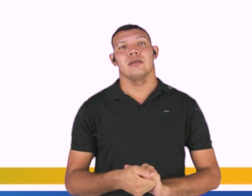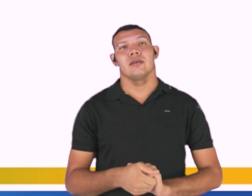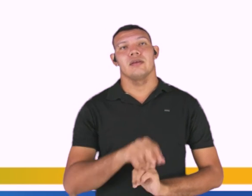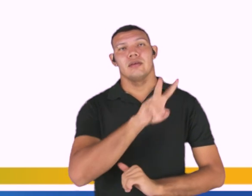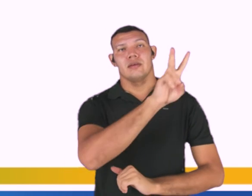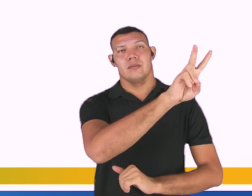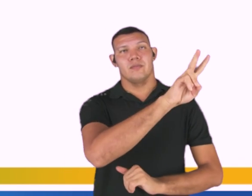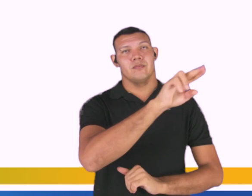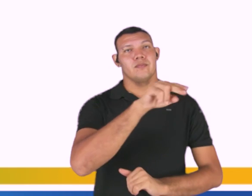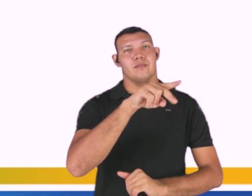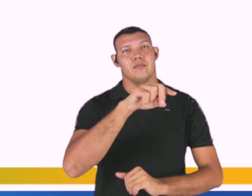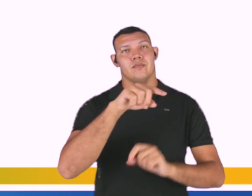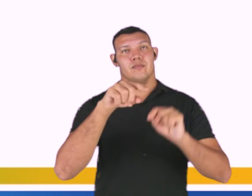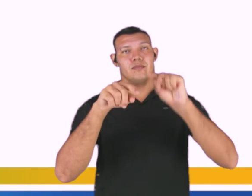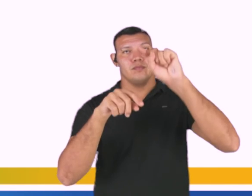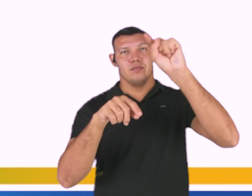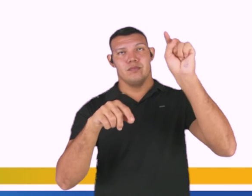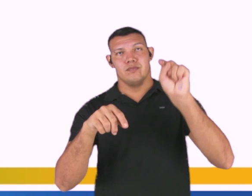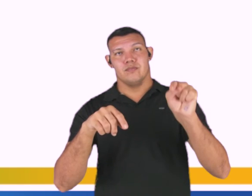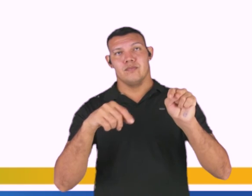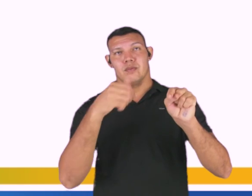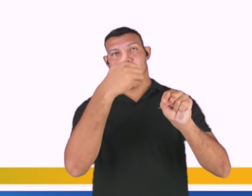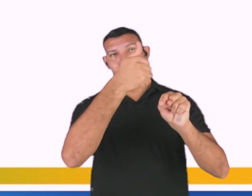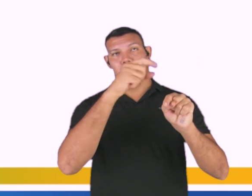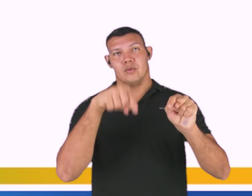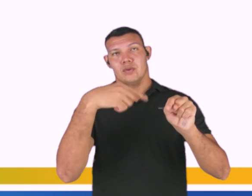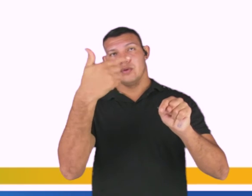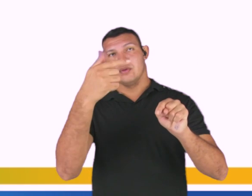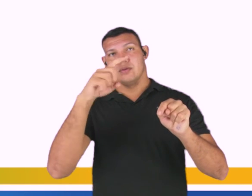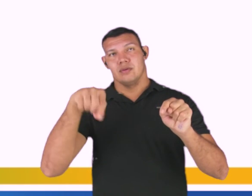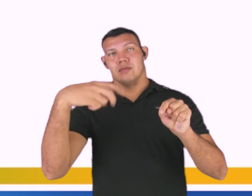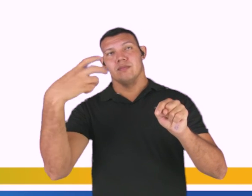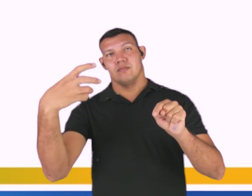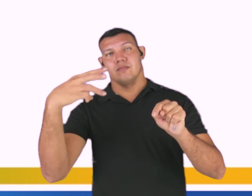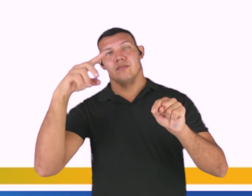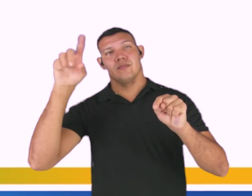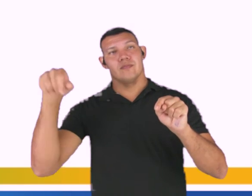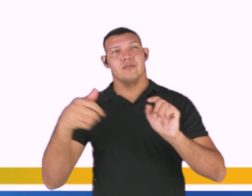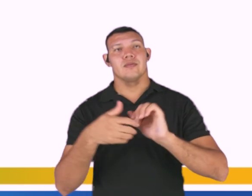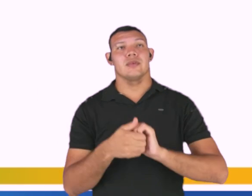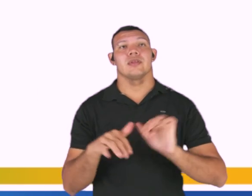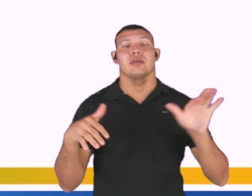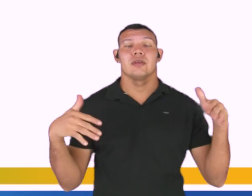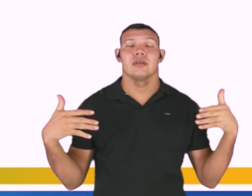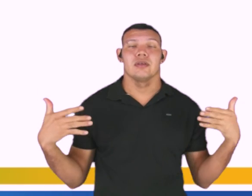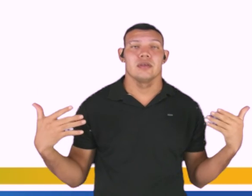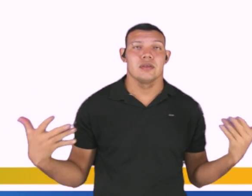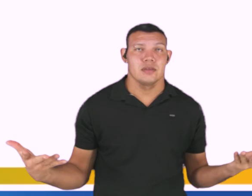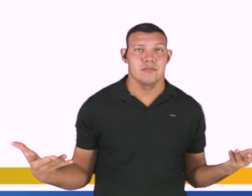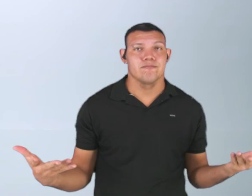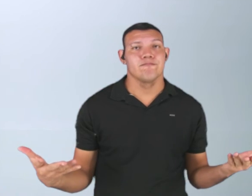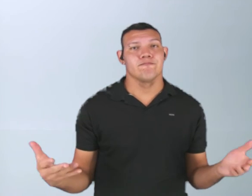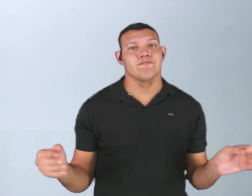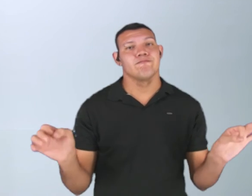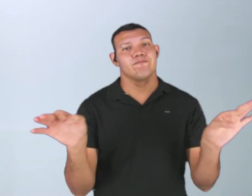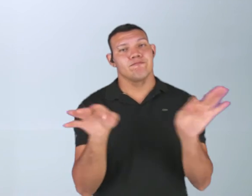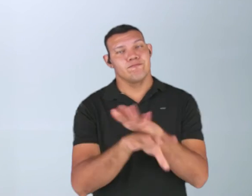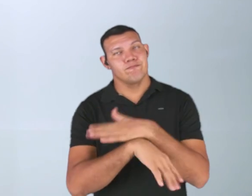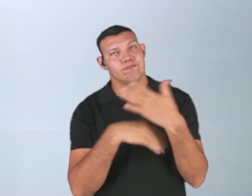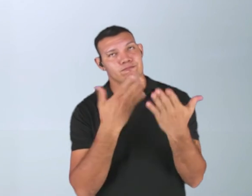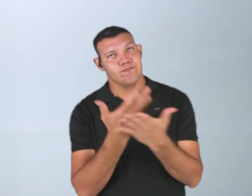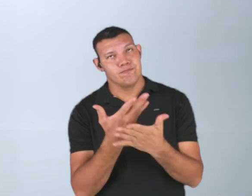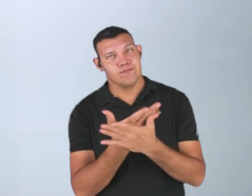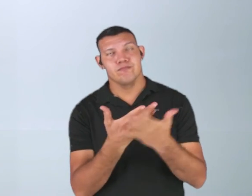será 1, 2 e 3. Tudo bem? Pessoal, nós ficamos por aqui, né, com